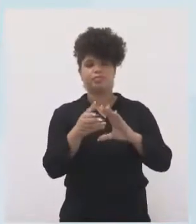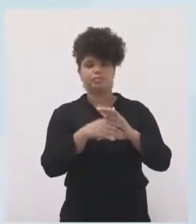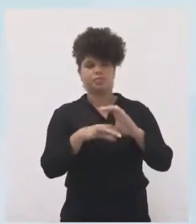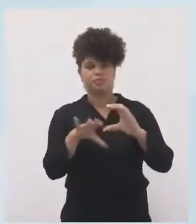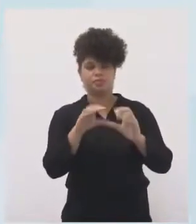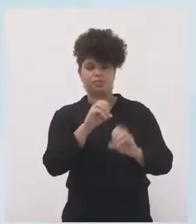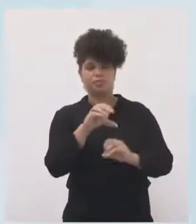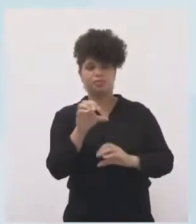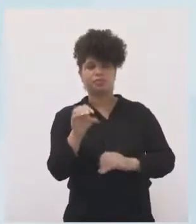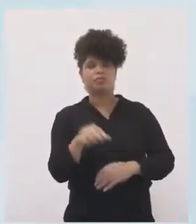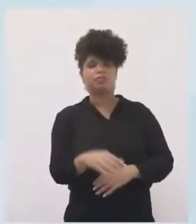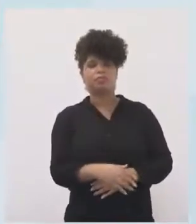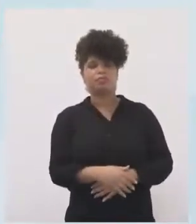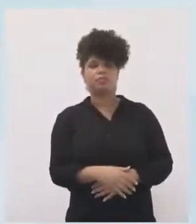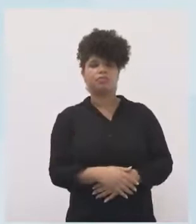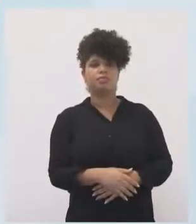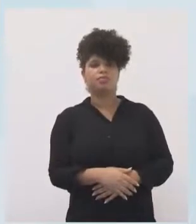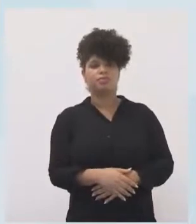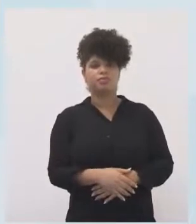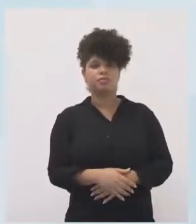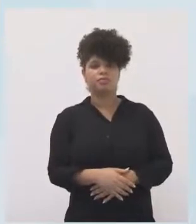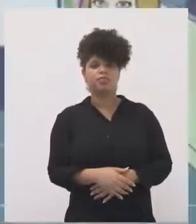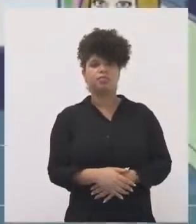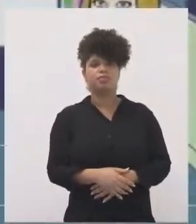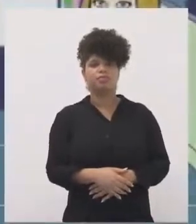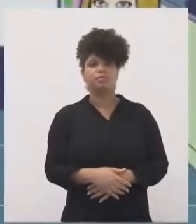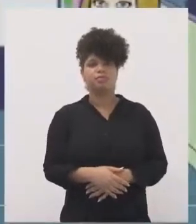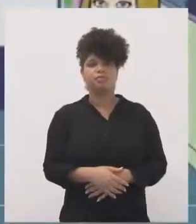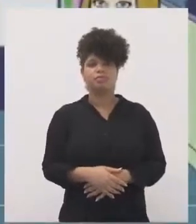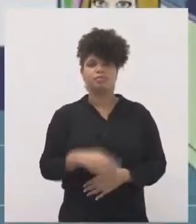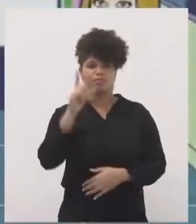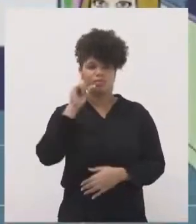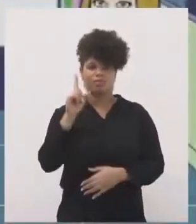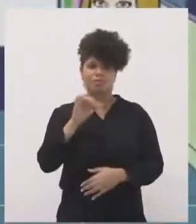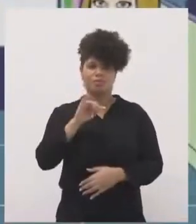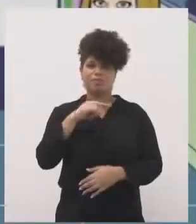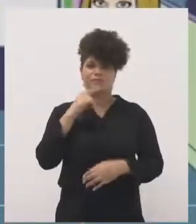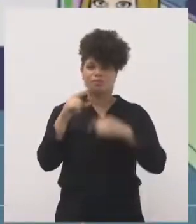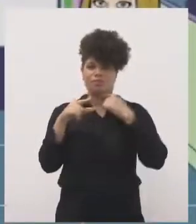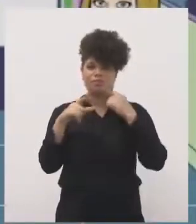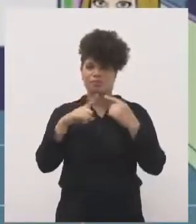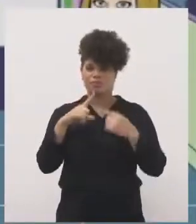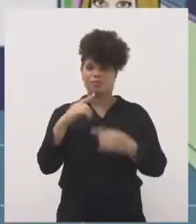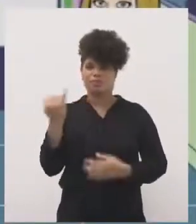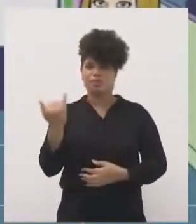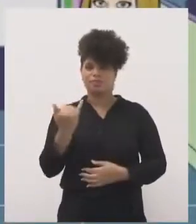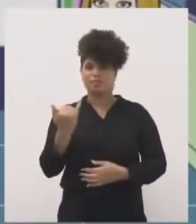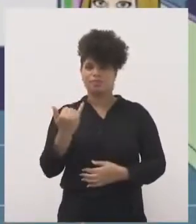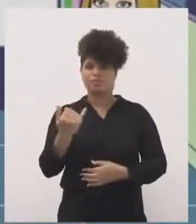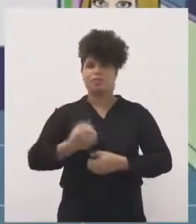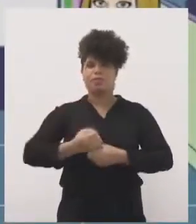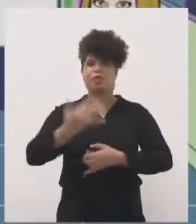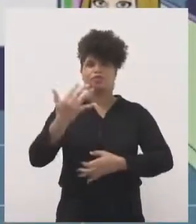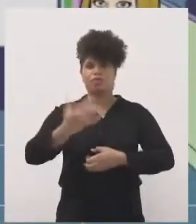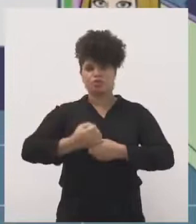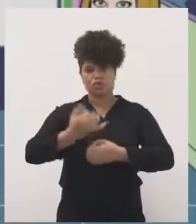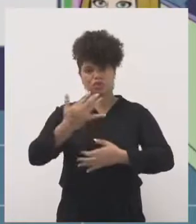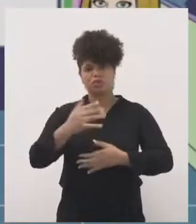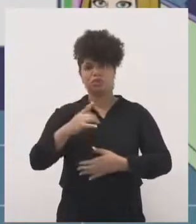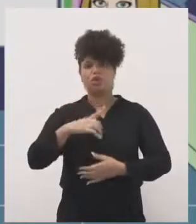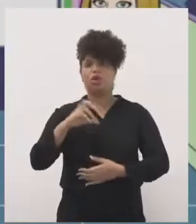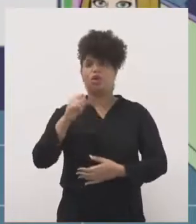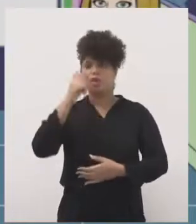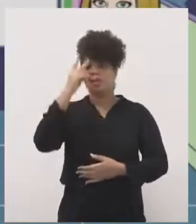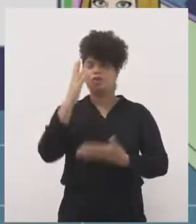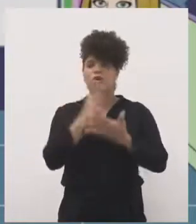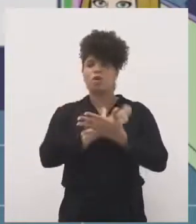tá? Então, não sei se alguém está tendo dúvida no chat, se o pessoal que não